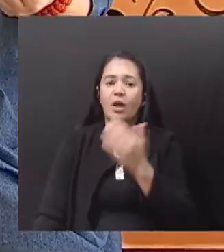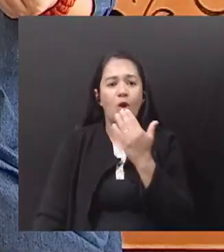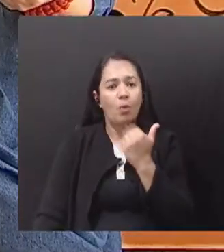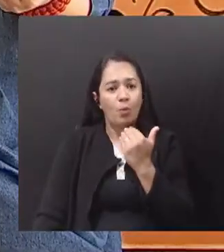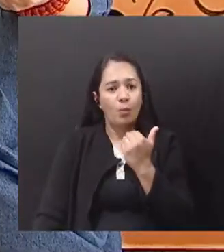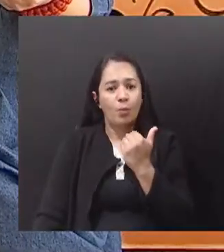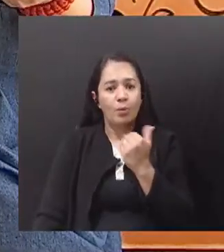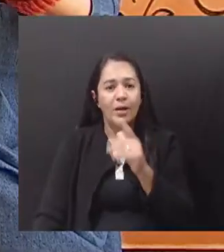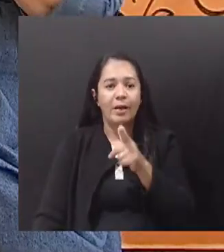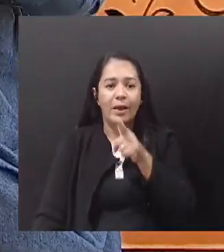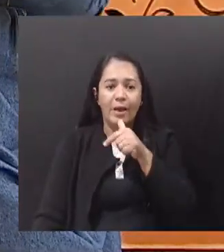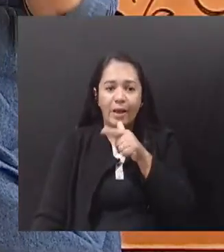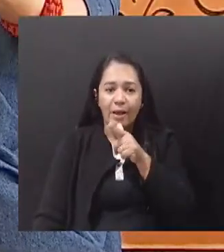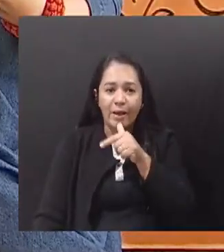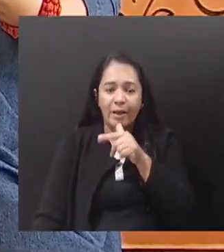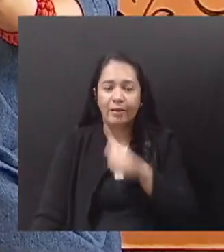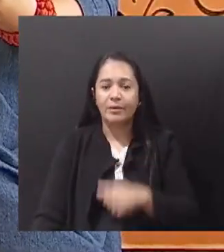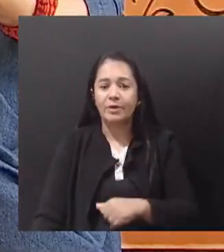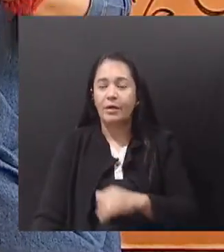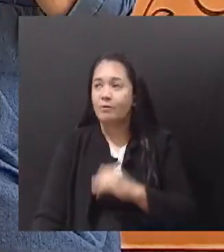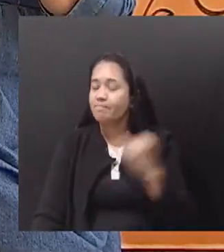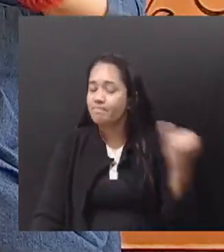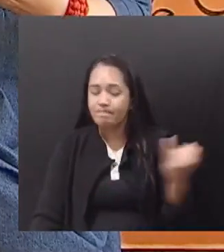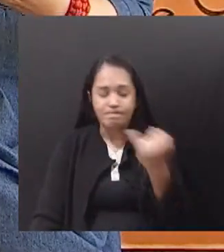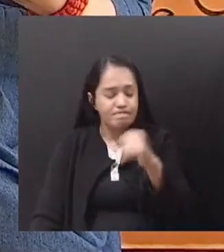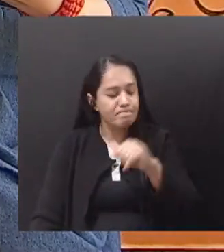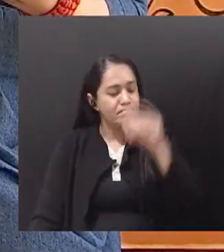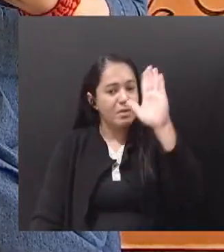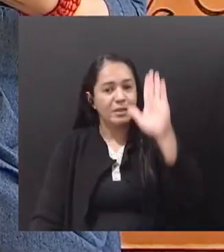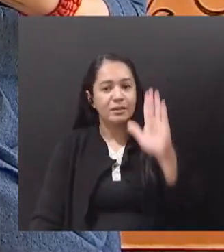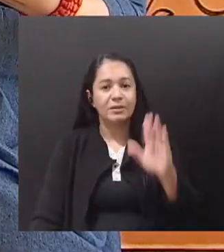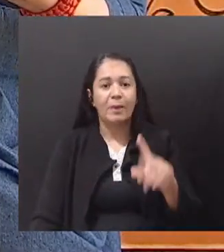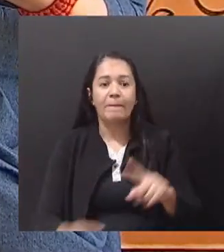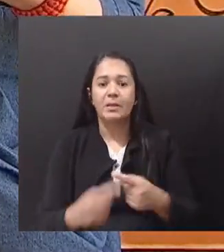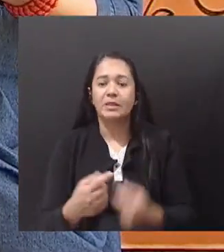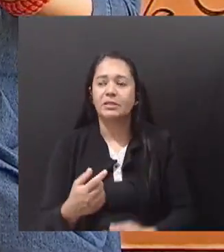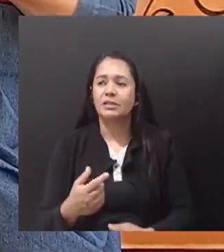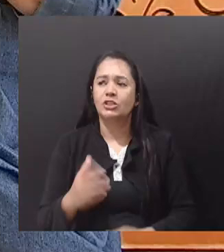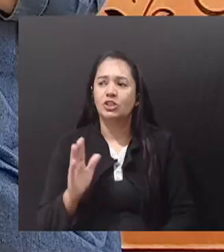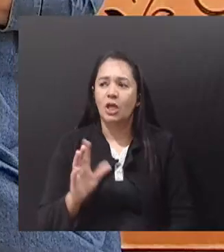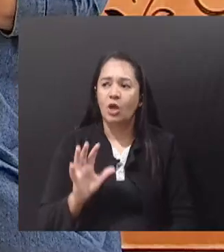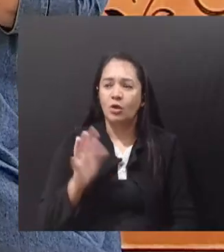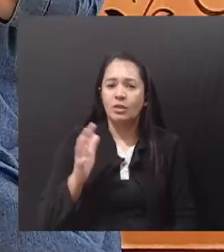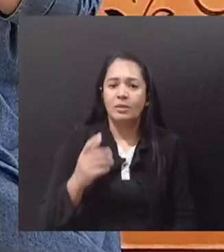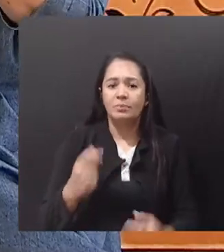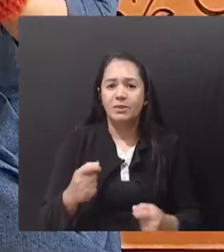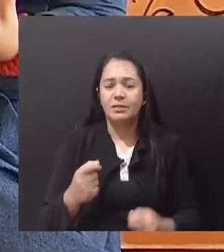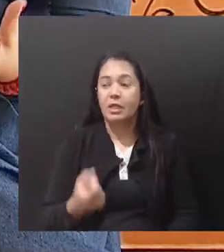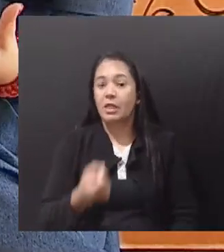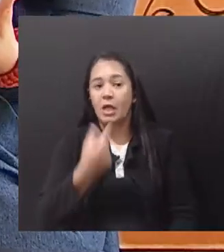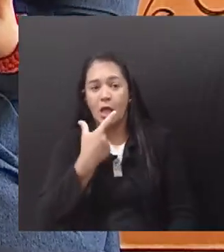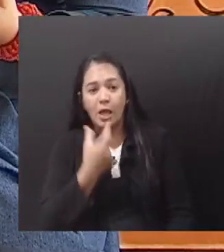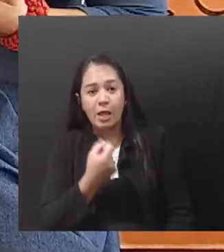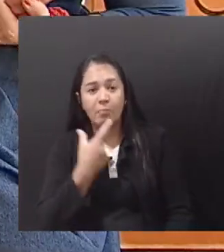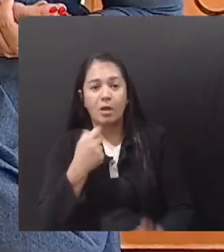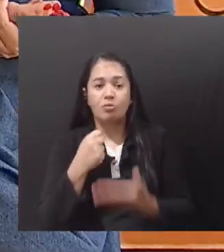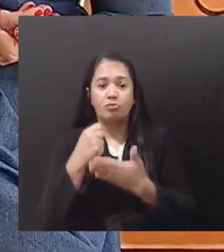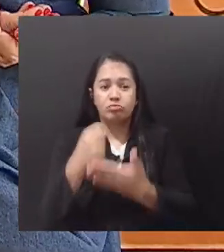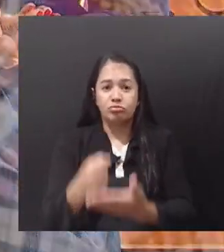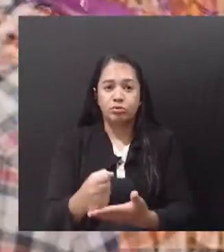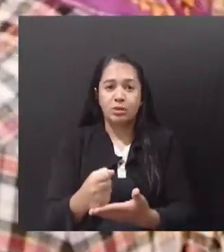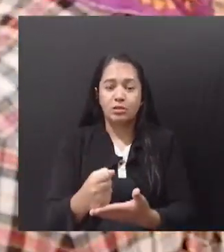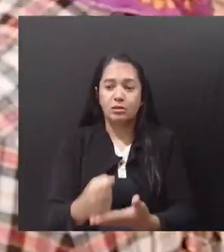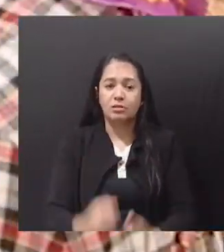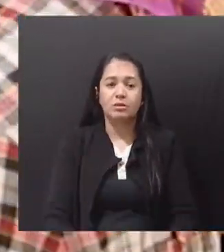e água, que são, né, primordiais. Mas há algum momento também que é preciso ter remédios para levar para essa